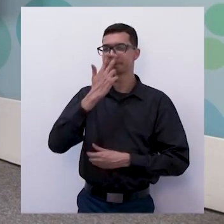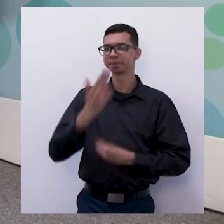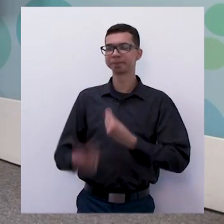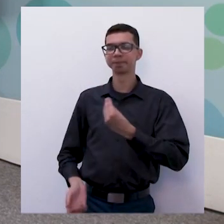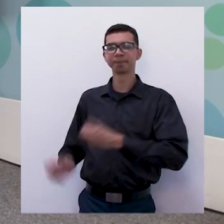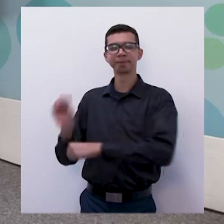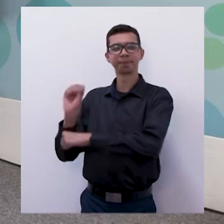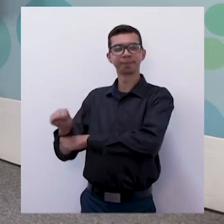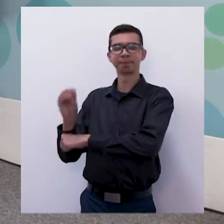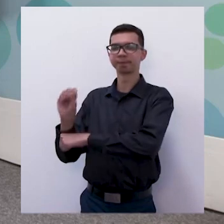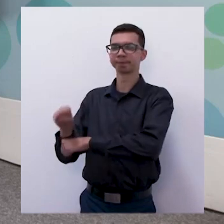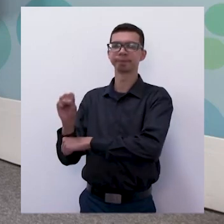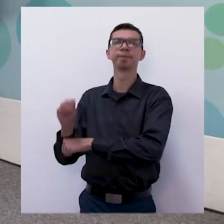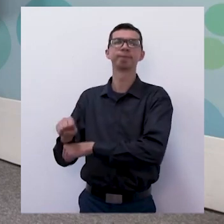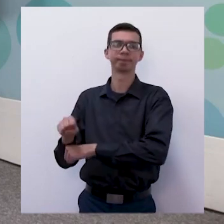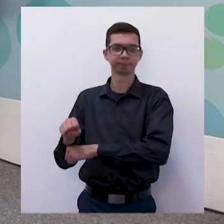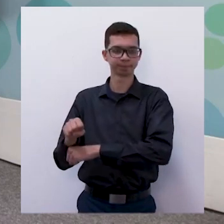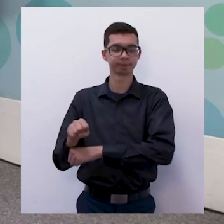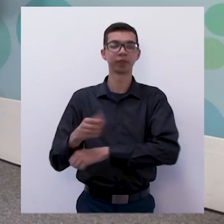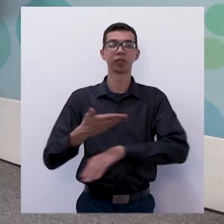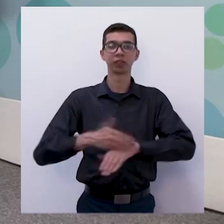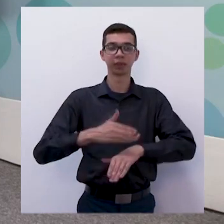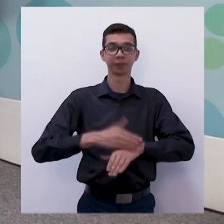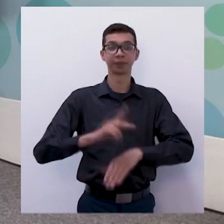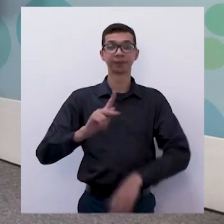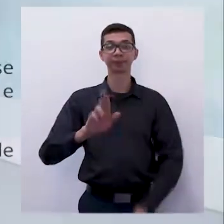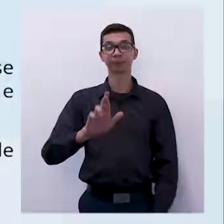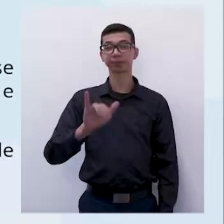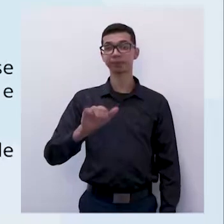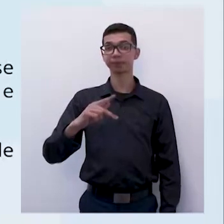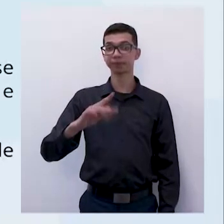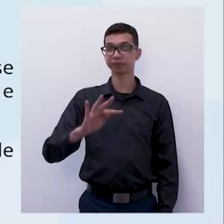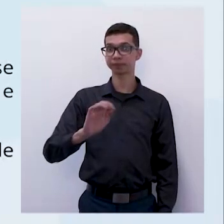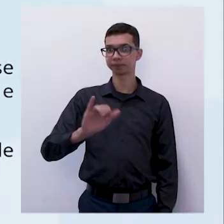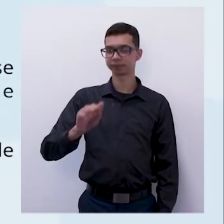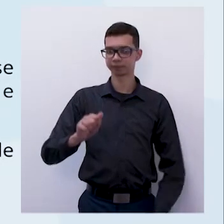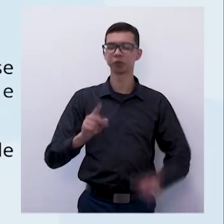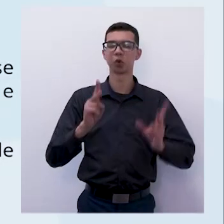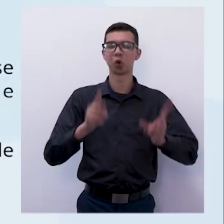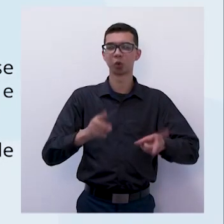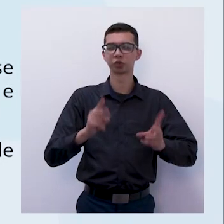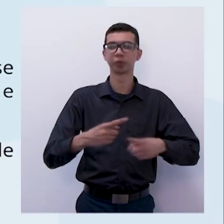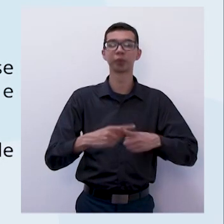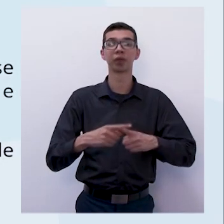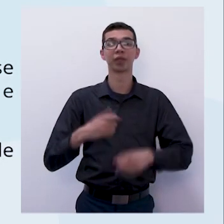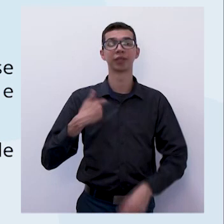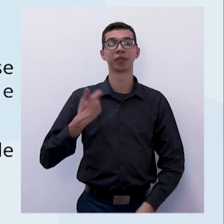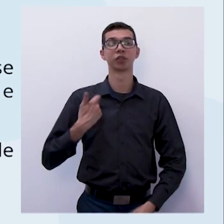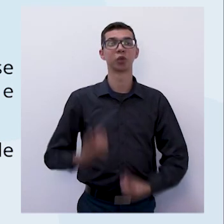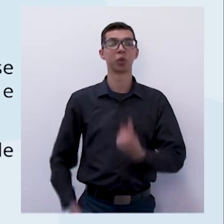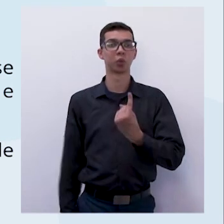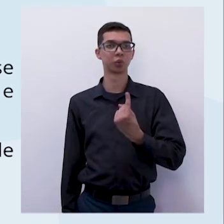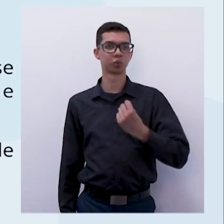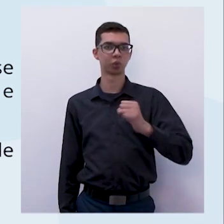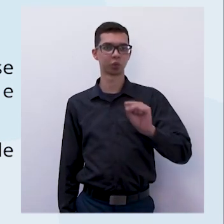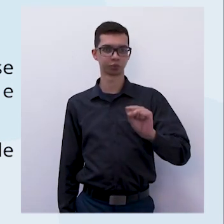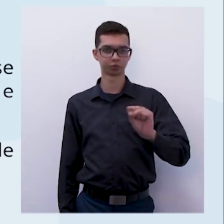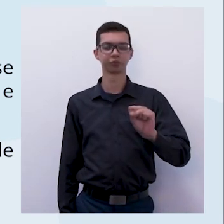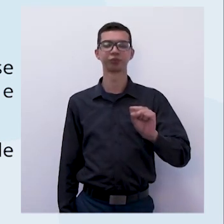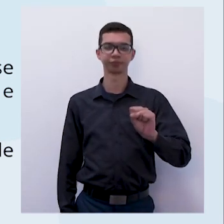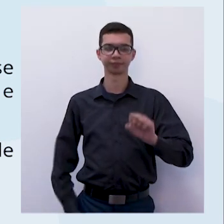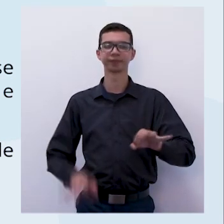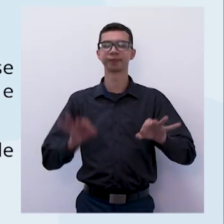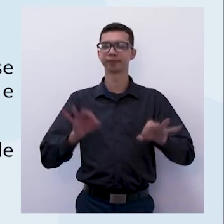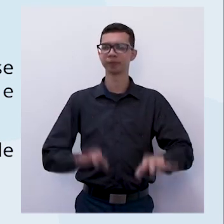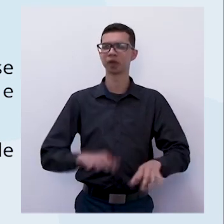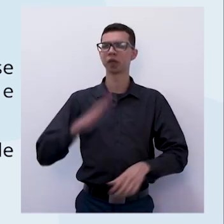da cripteia. Vamos continuar ali, porque aos 18 anos, finalmente, né, se,